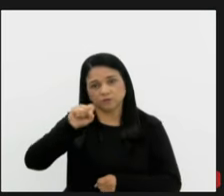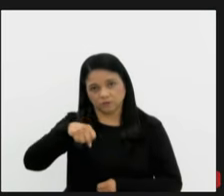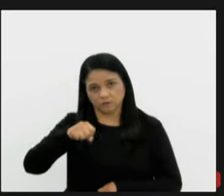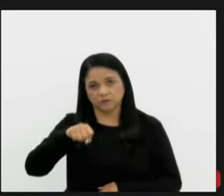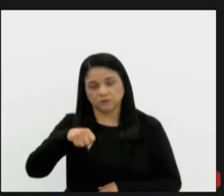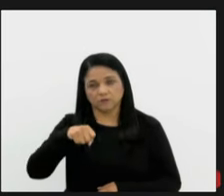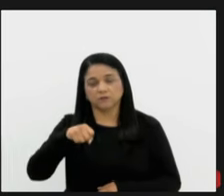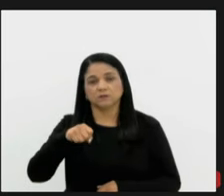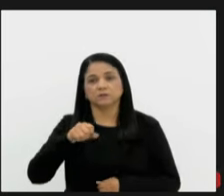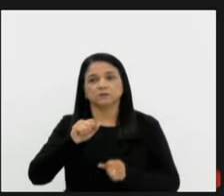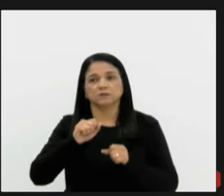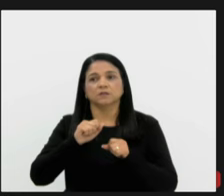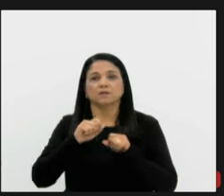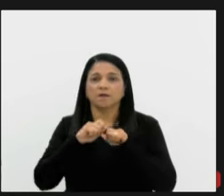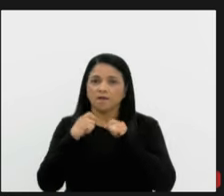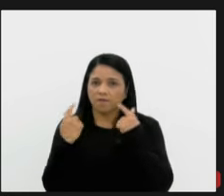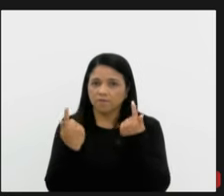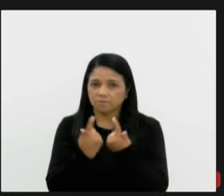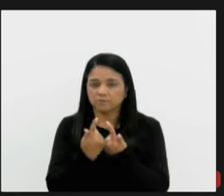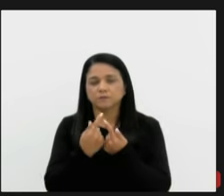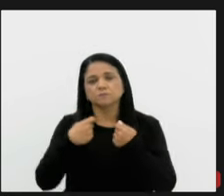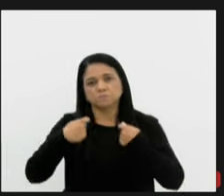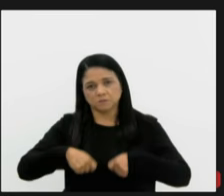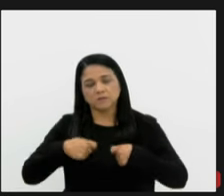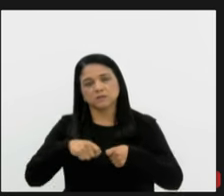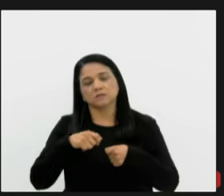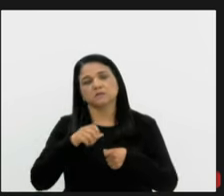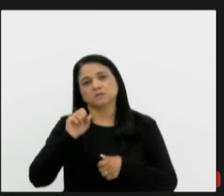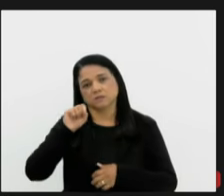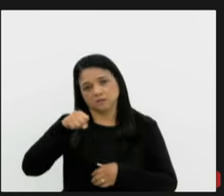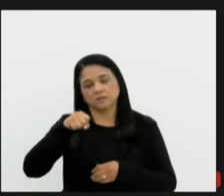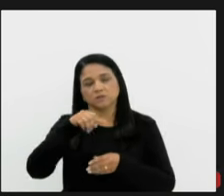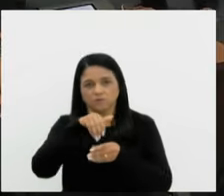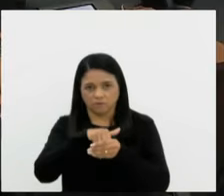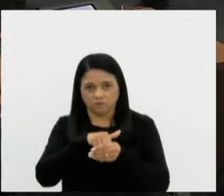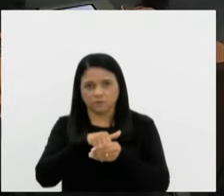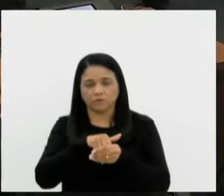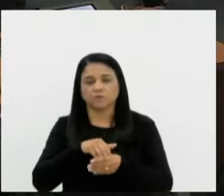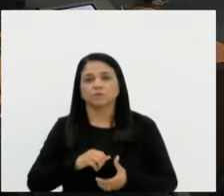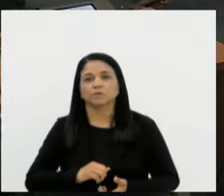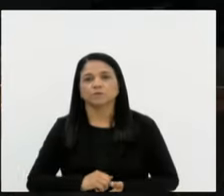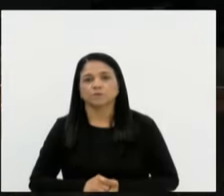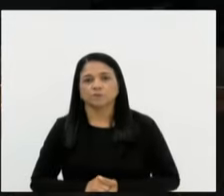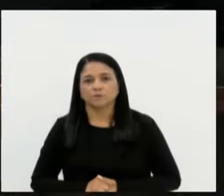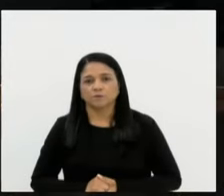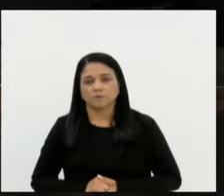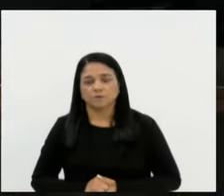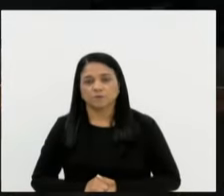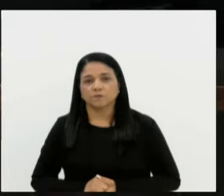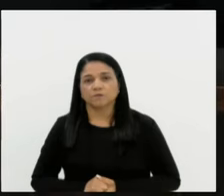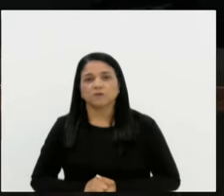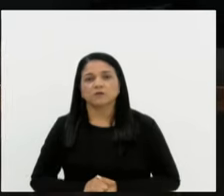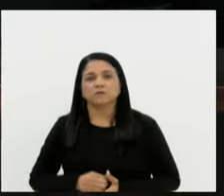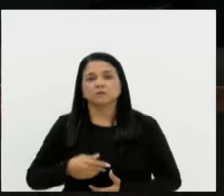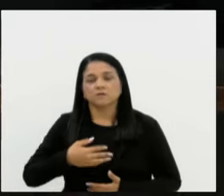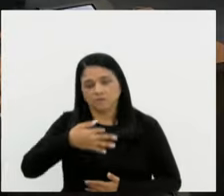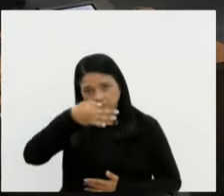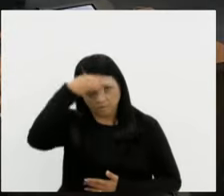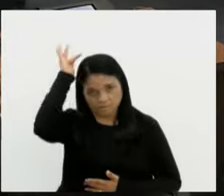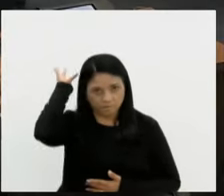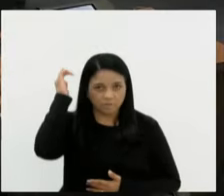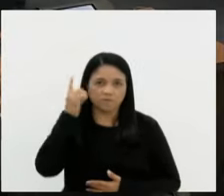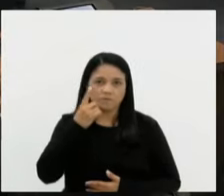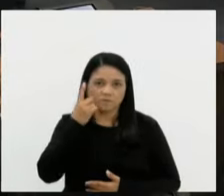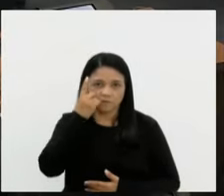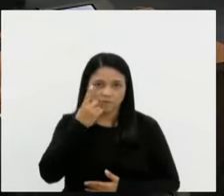a Lesbi precisa da Lucinha aí com a gente. Voto obrigado. Voto. Deputado Fred Pacheco.